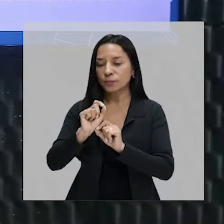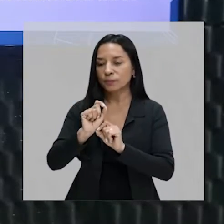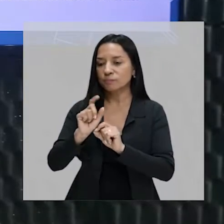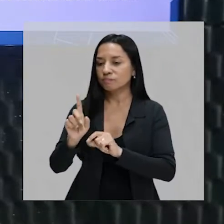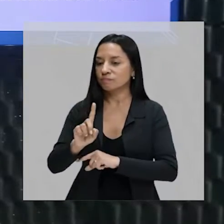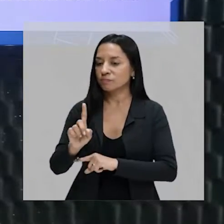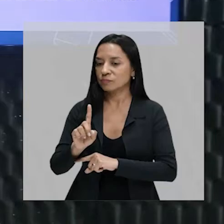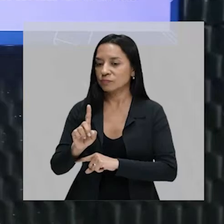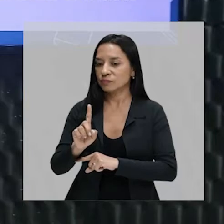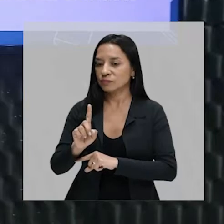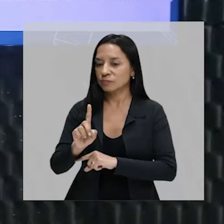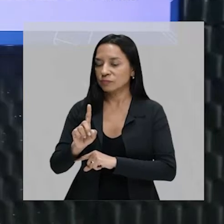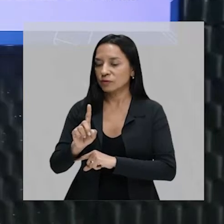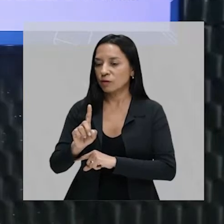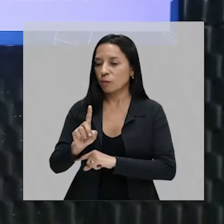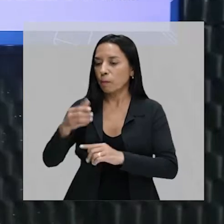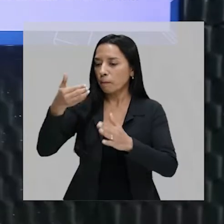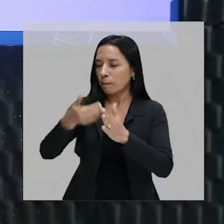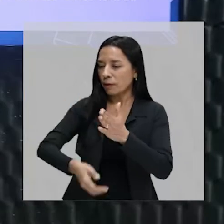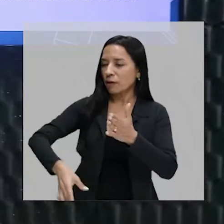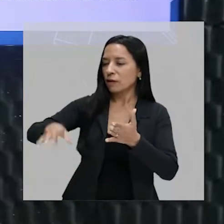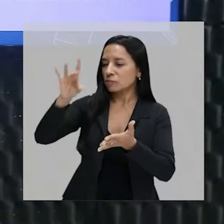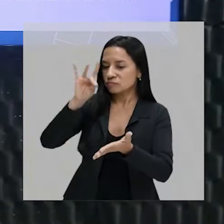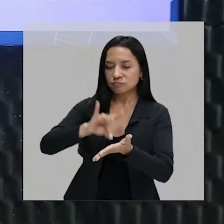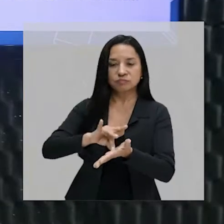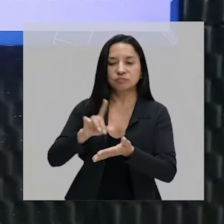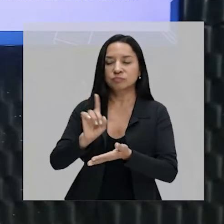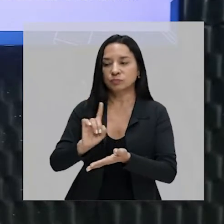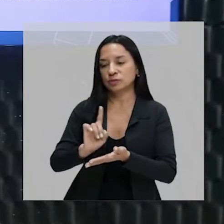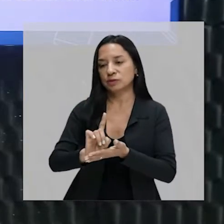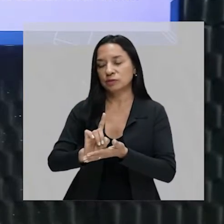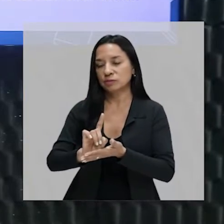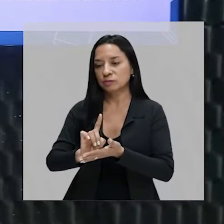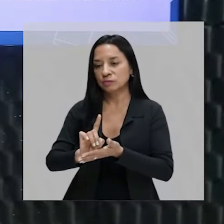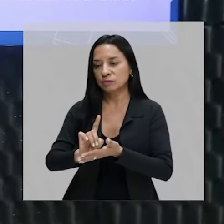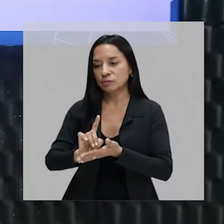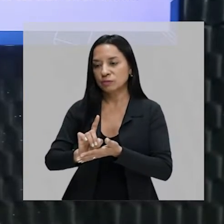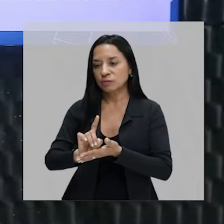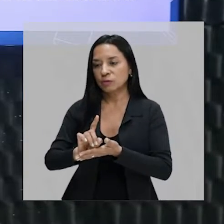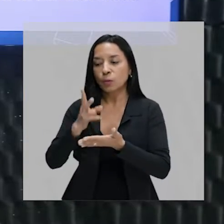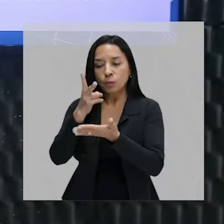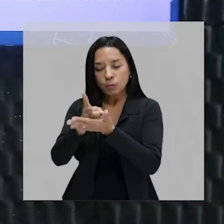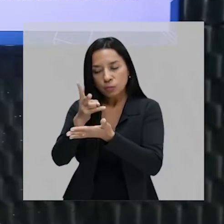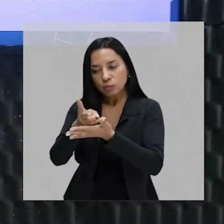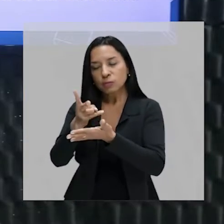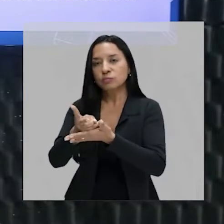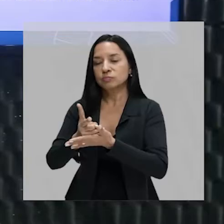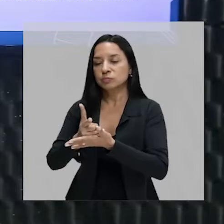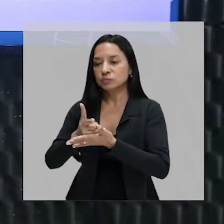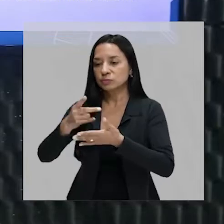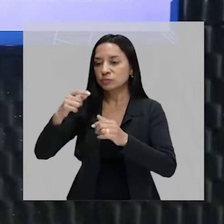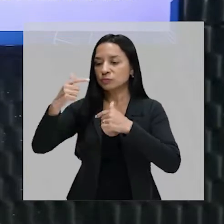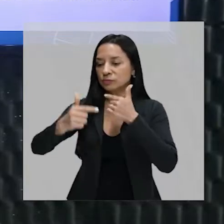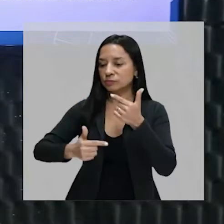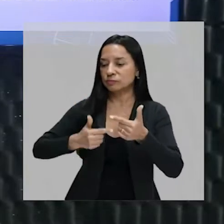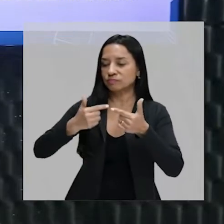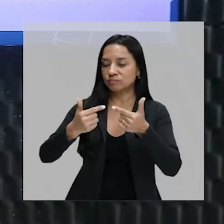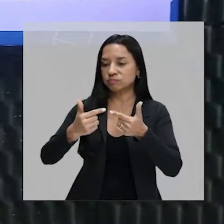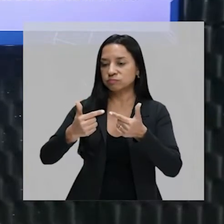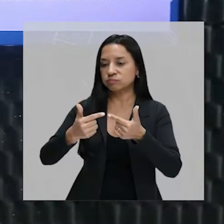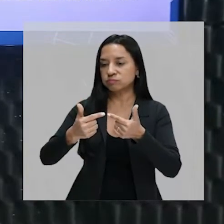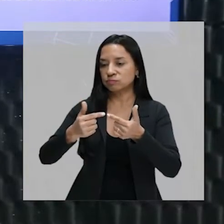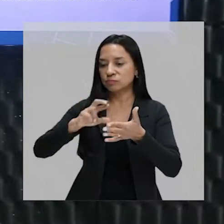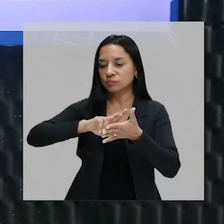não vai invalidar a continuação de suas lutas a a a